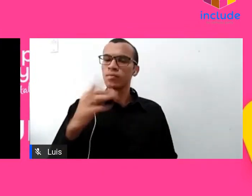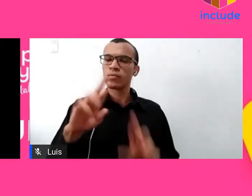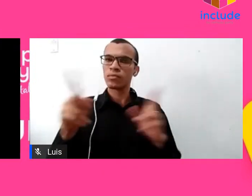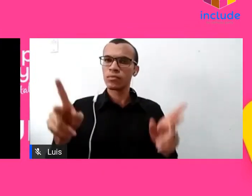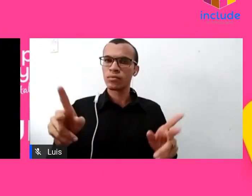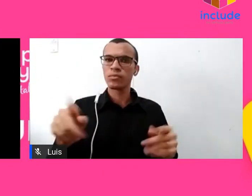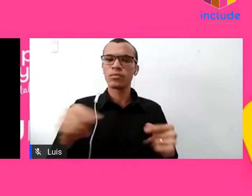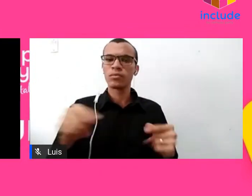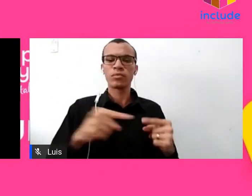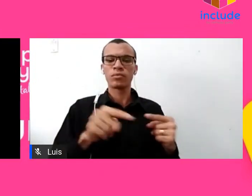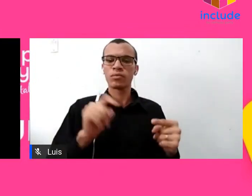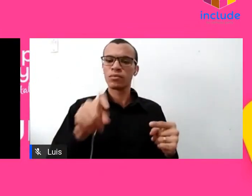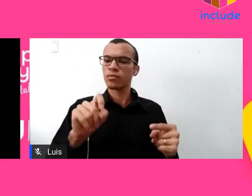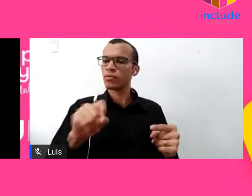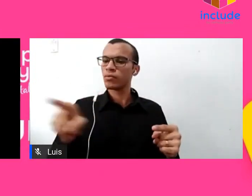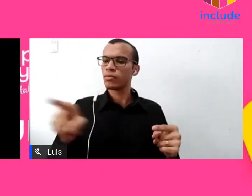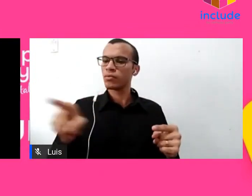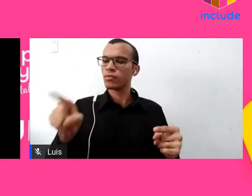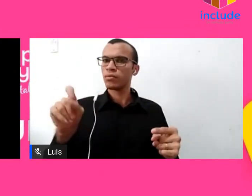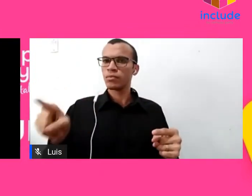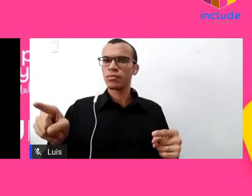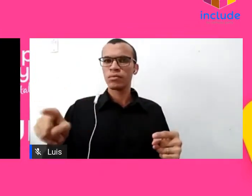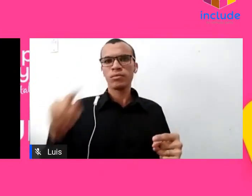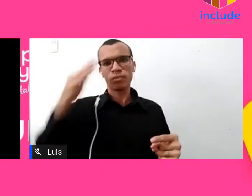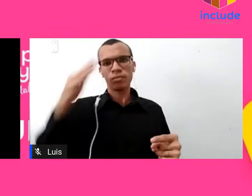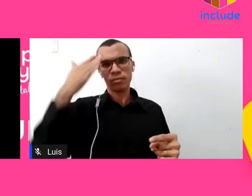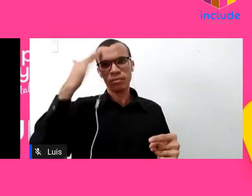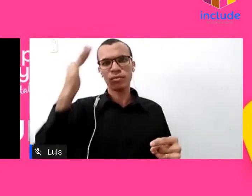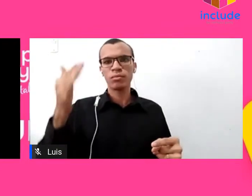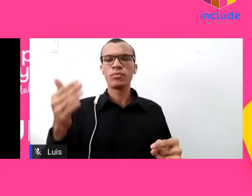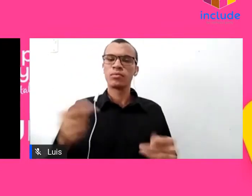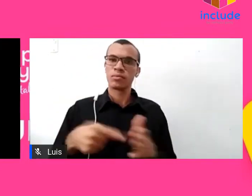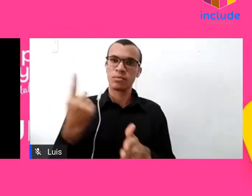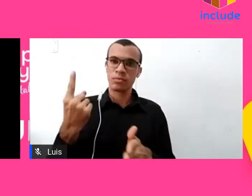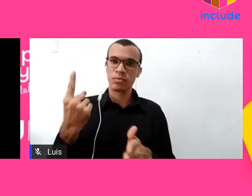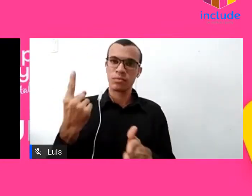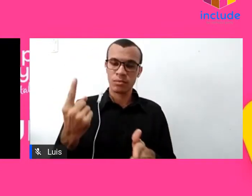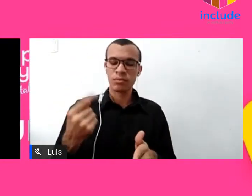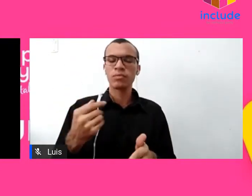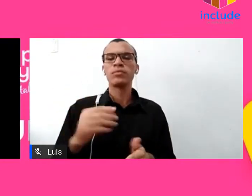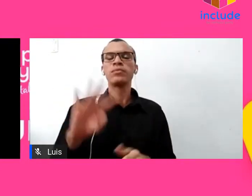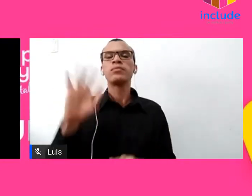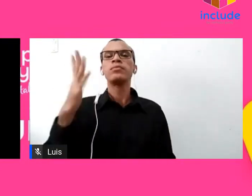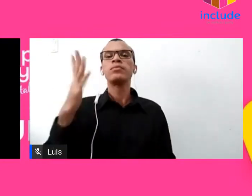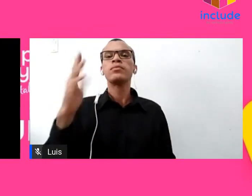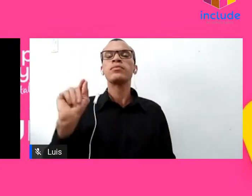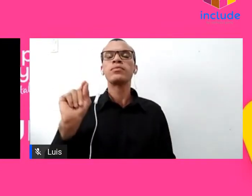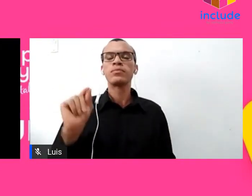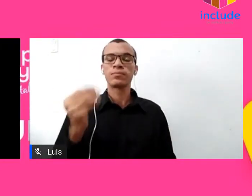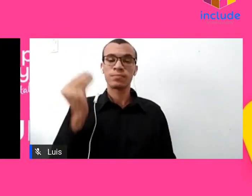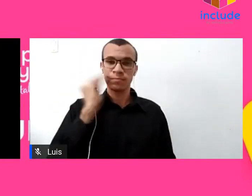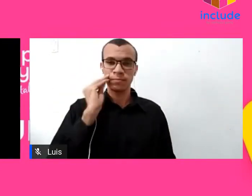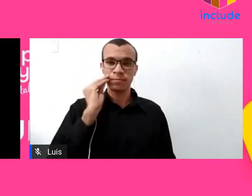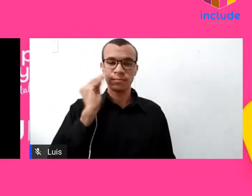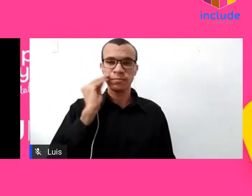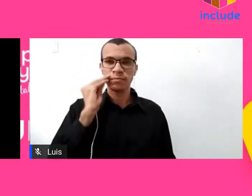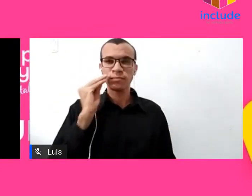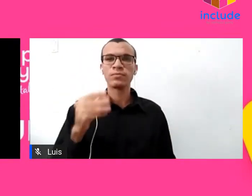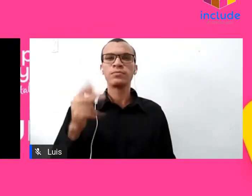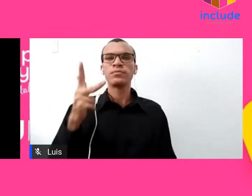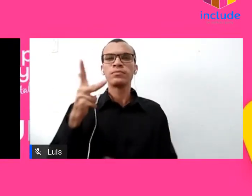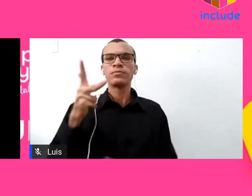ponto. Então, essa é a primeira coisa. O que vai acontecer? Eu vou mostrar a câmera,